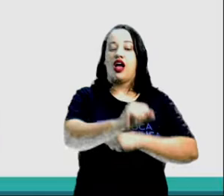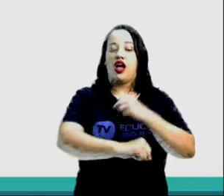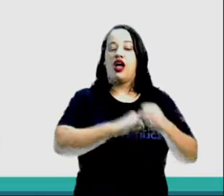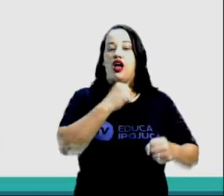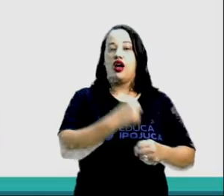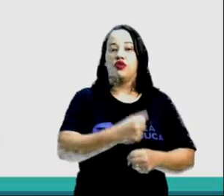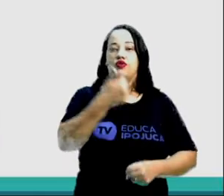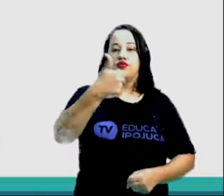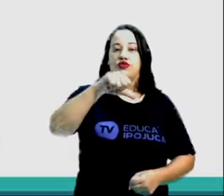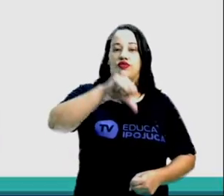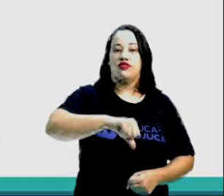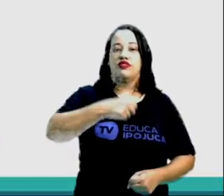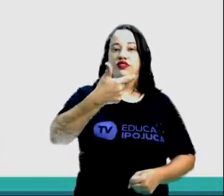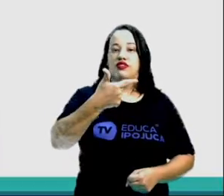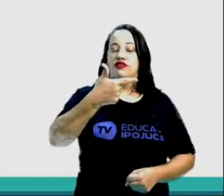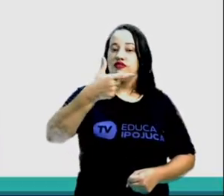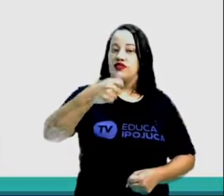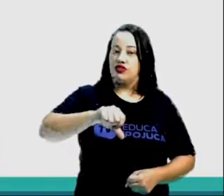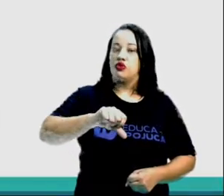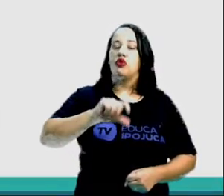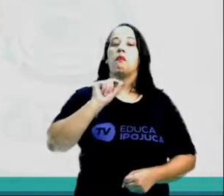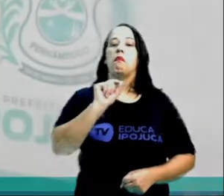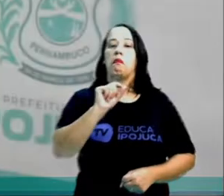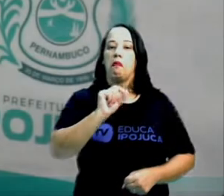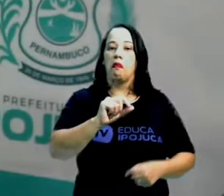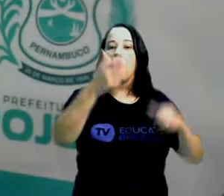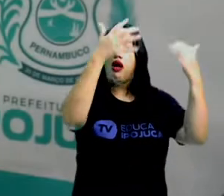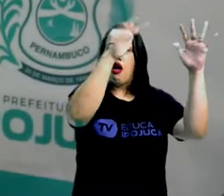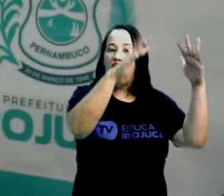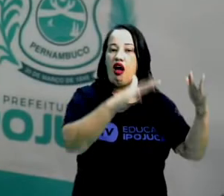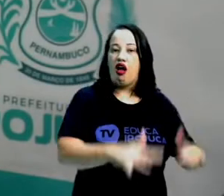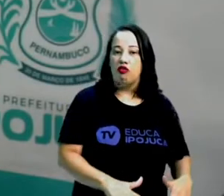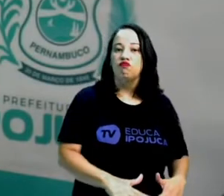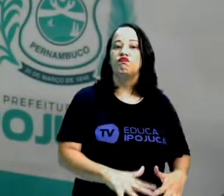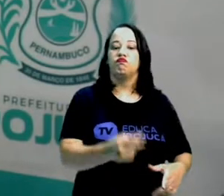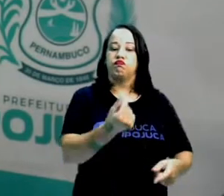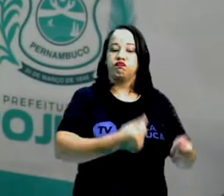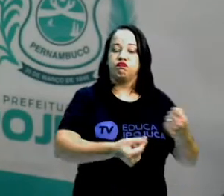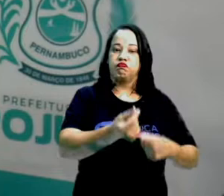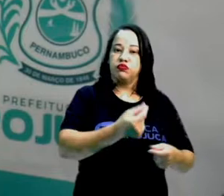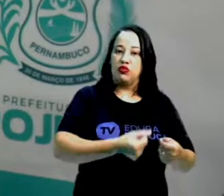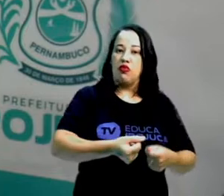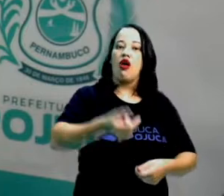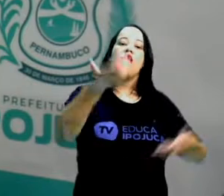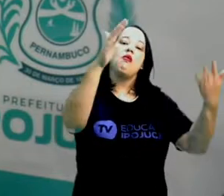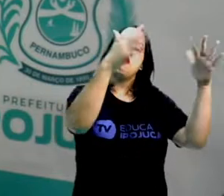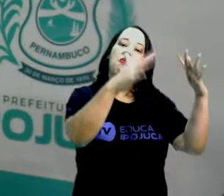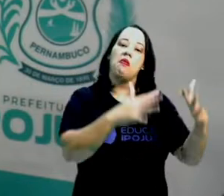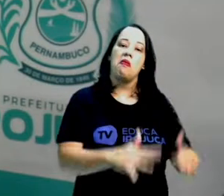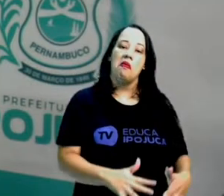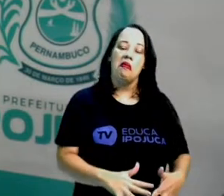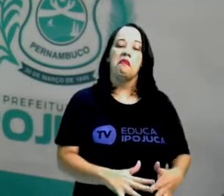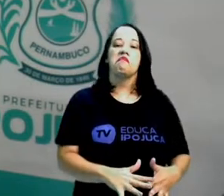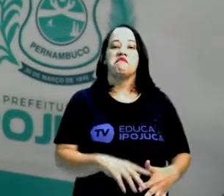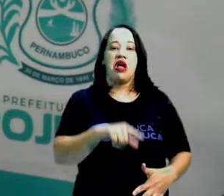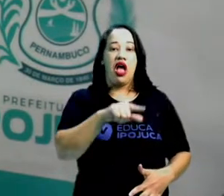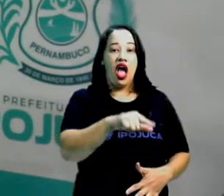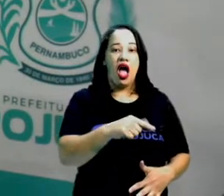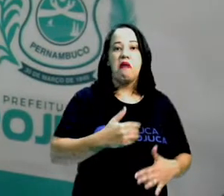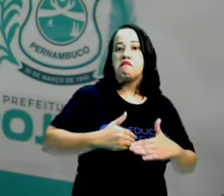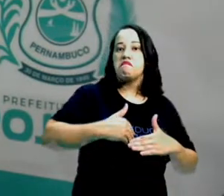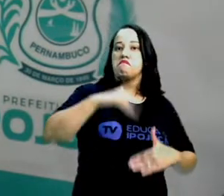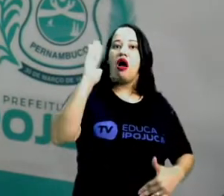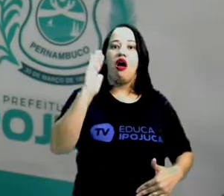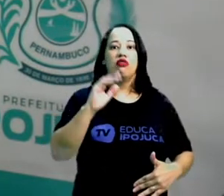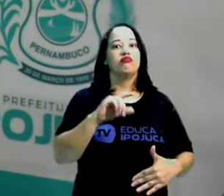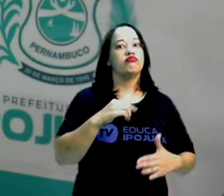29 ou Grande Depressão, né? A crise de 29 foi uma das maiores crises econômicas que o